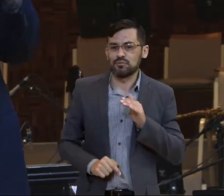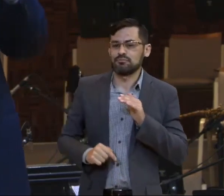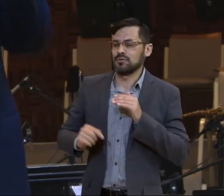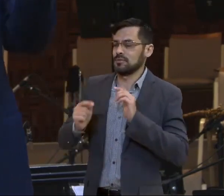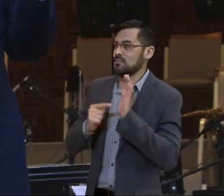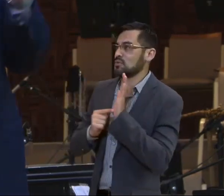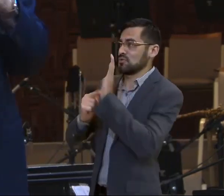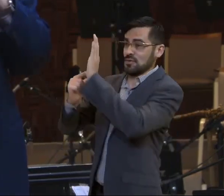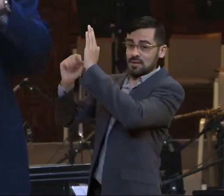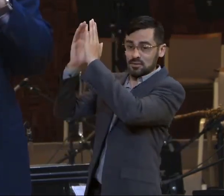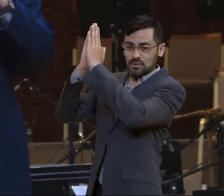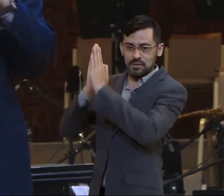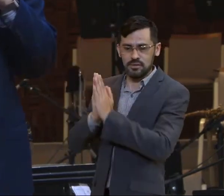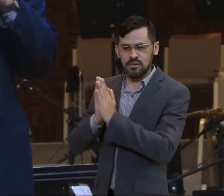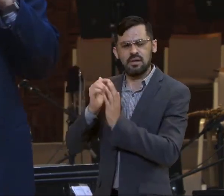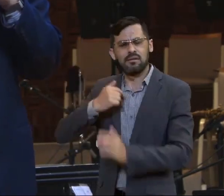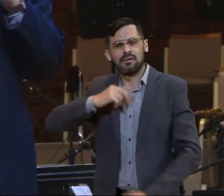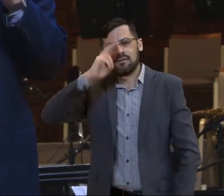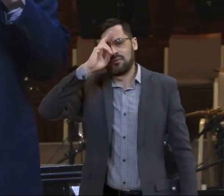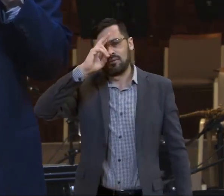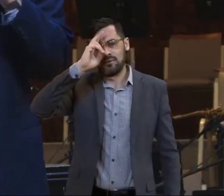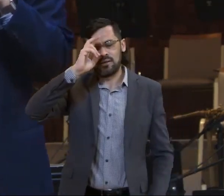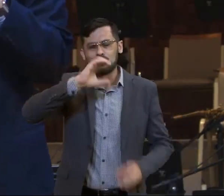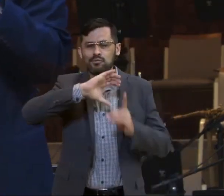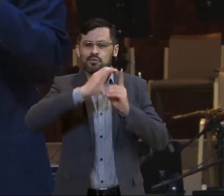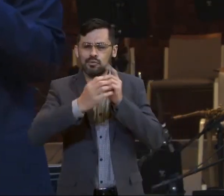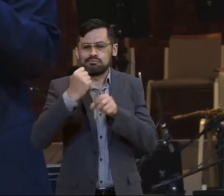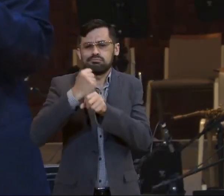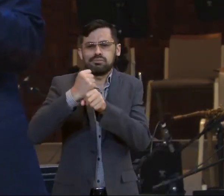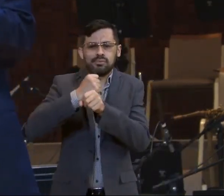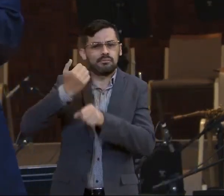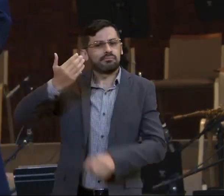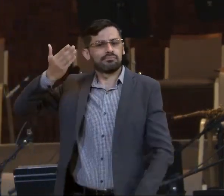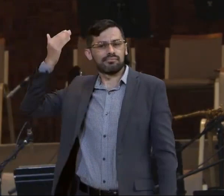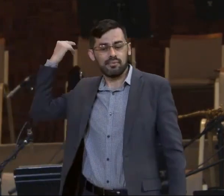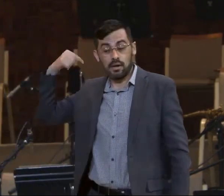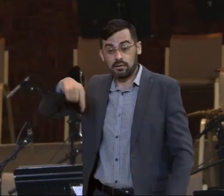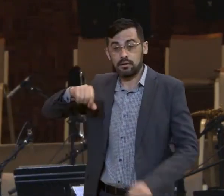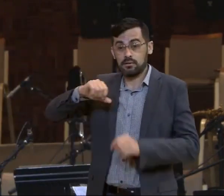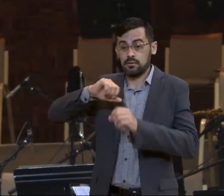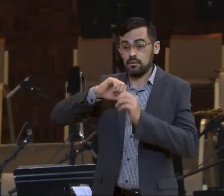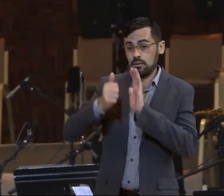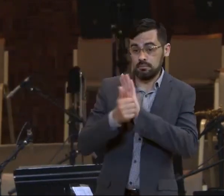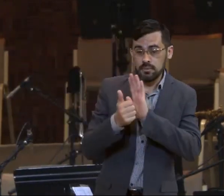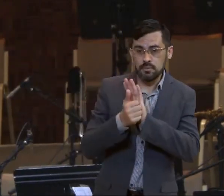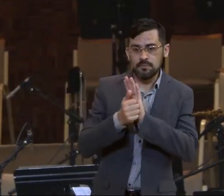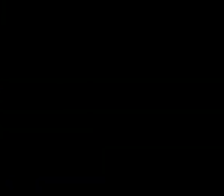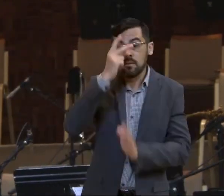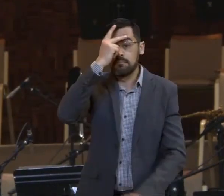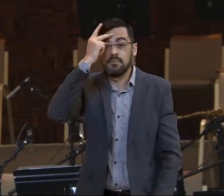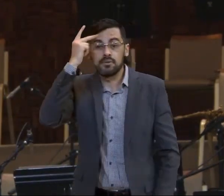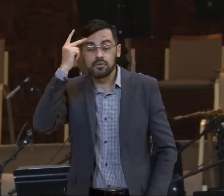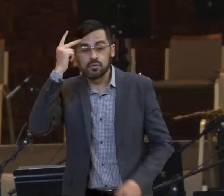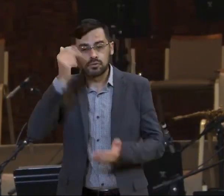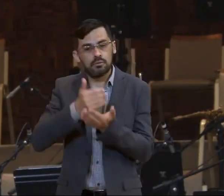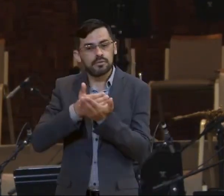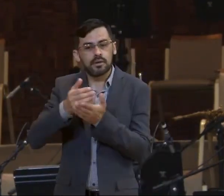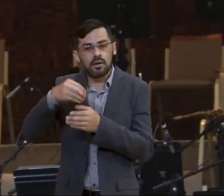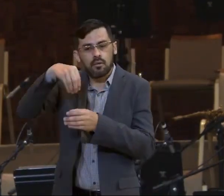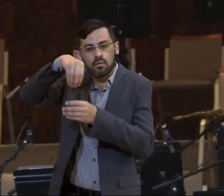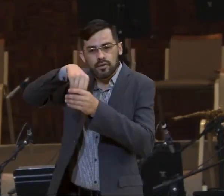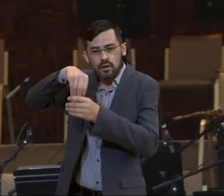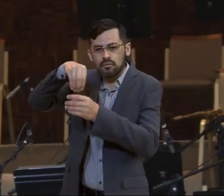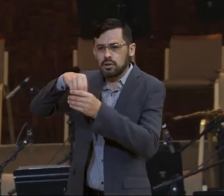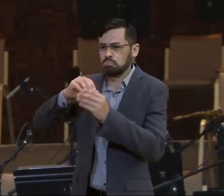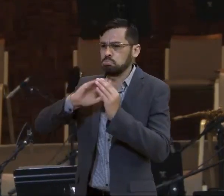me lembro num culto muito bonito que tivemos anos atrás aqui, onde pessoas começaram a ofertar ao Senhor